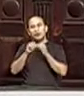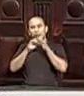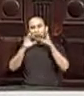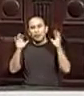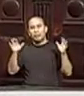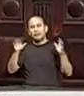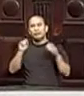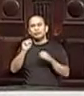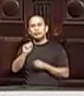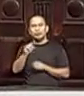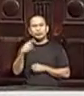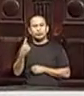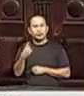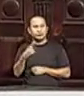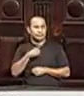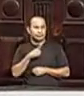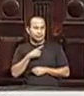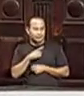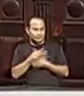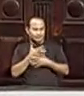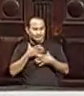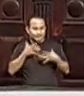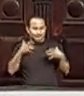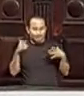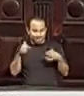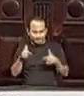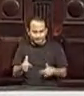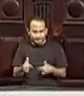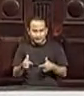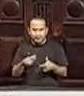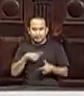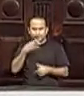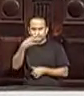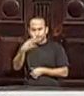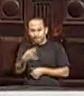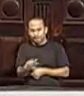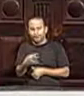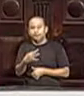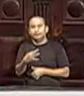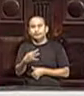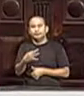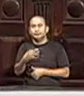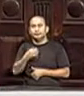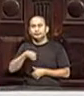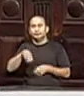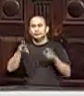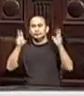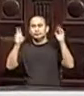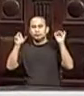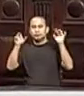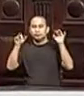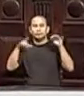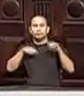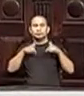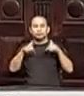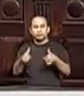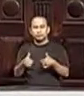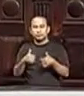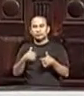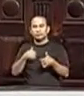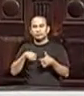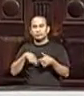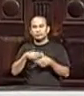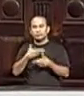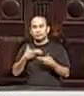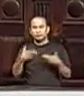claro que nós temos uma grande missão de garantir a questão do adequado combate à sonegação